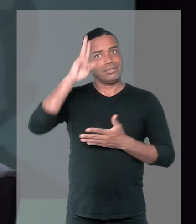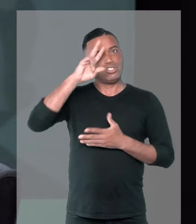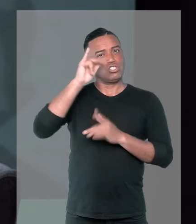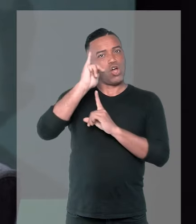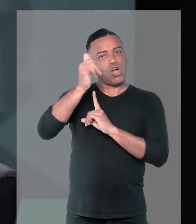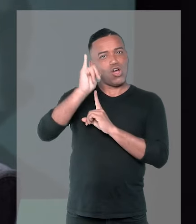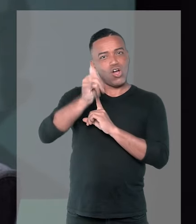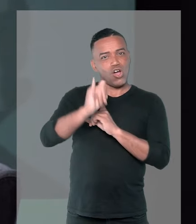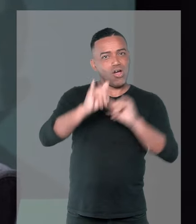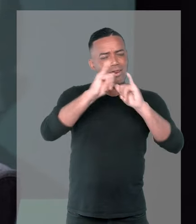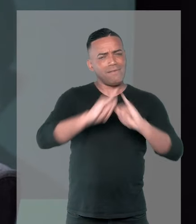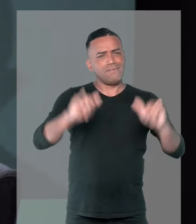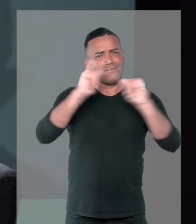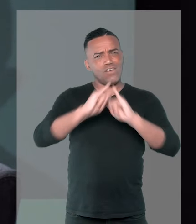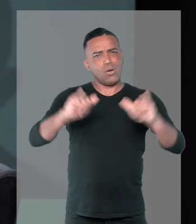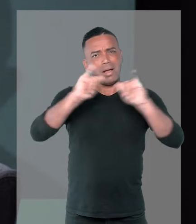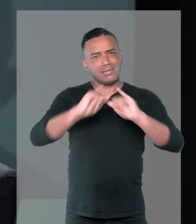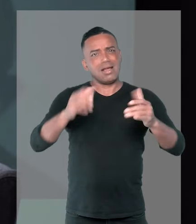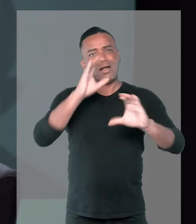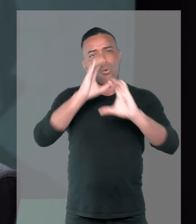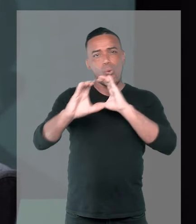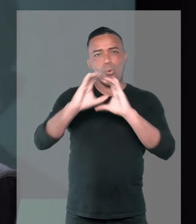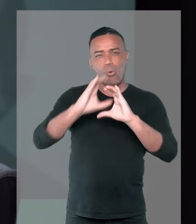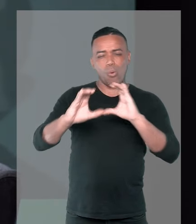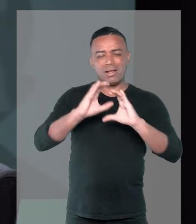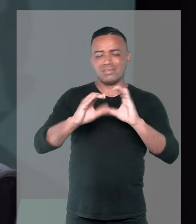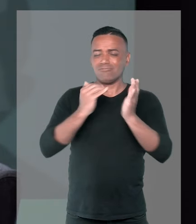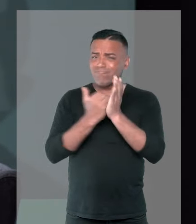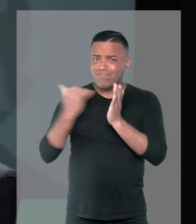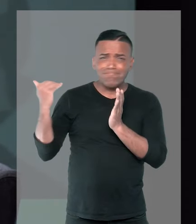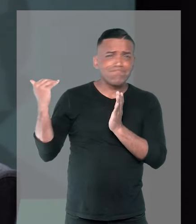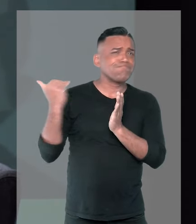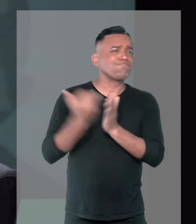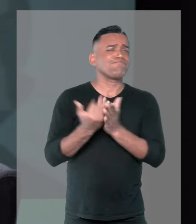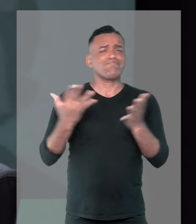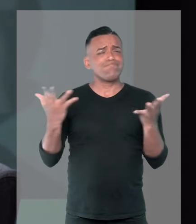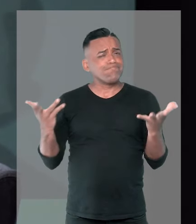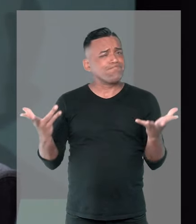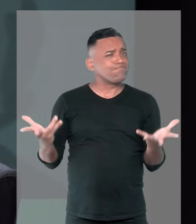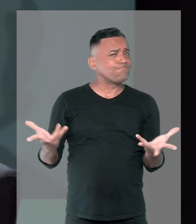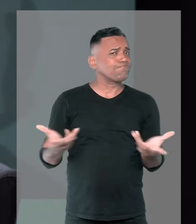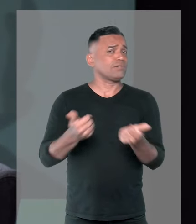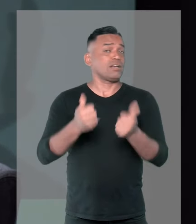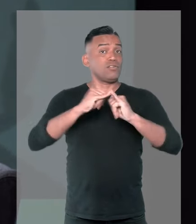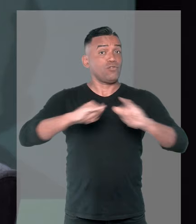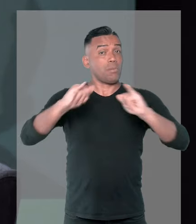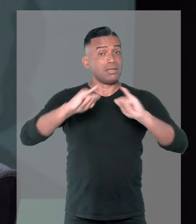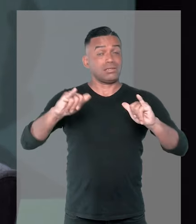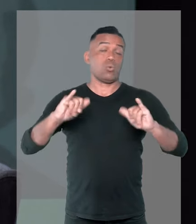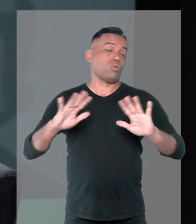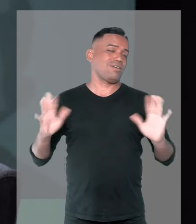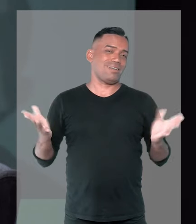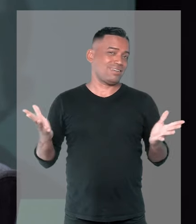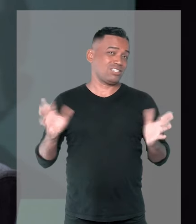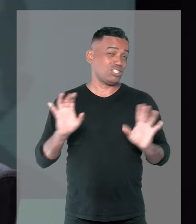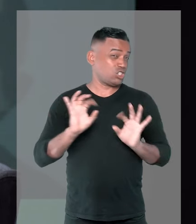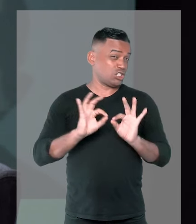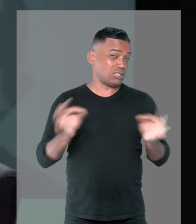complexos informacionais e de comunicação muito mais sofisticados do que informação pura né porque